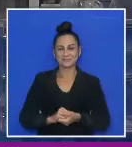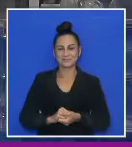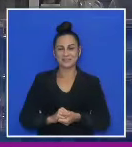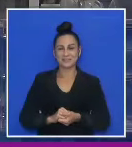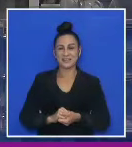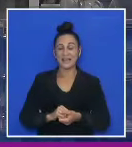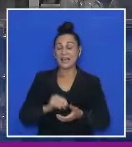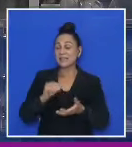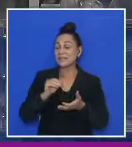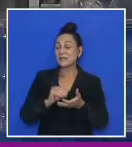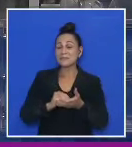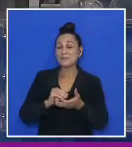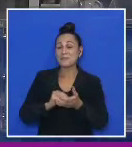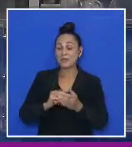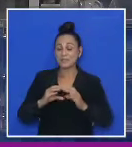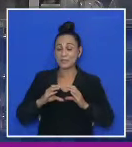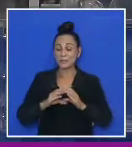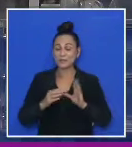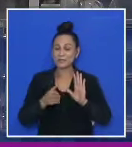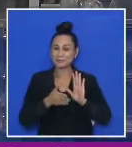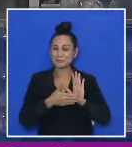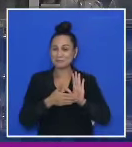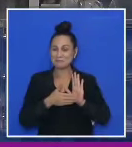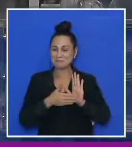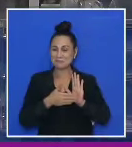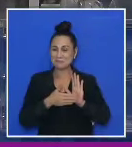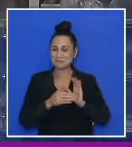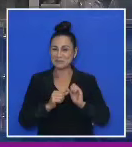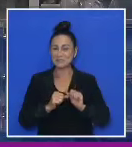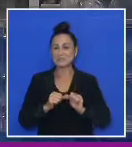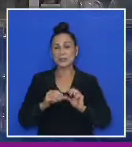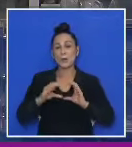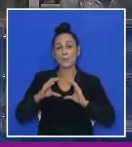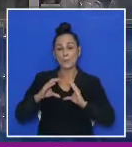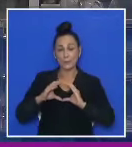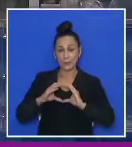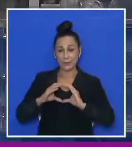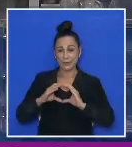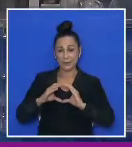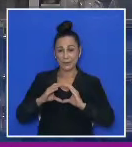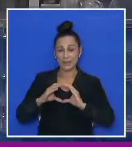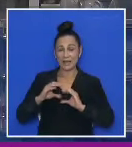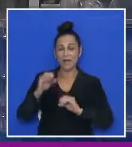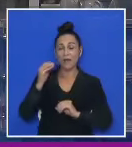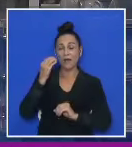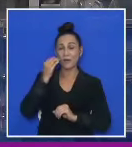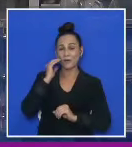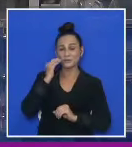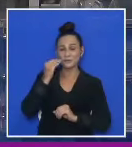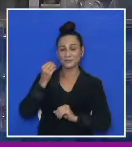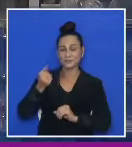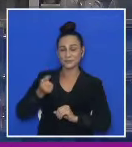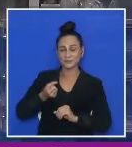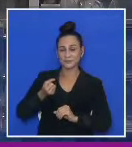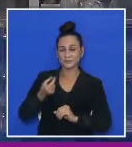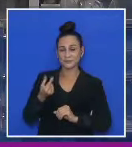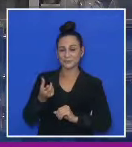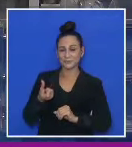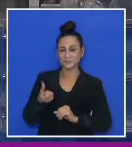A bola que está faltando aí no, na sua aposta. Bola rosa número